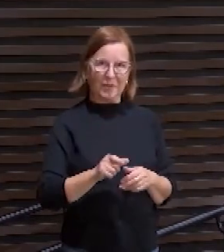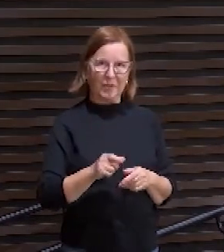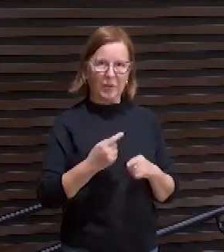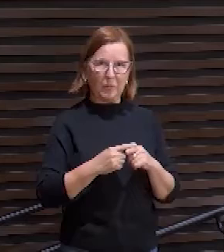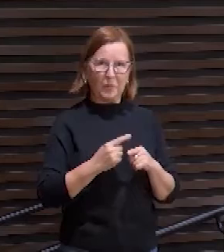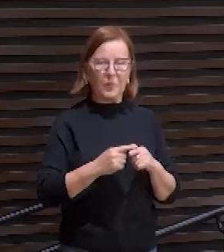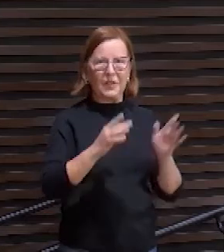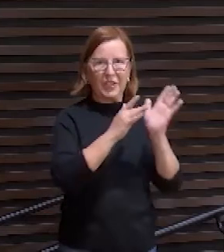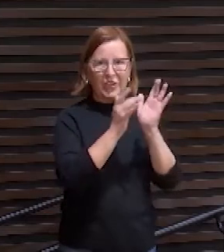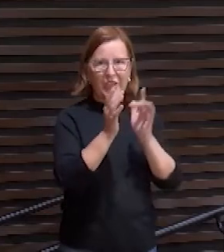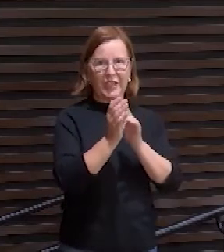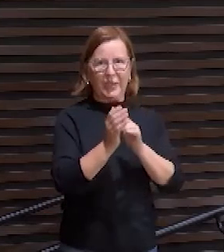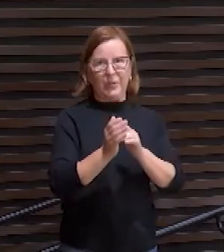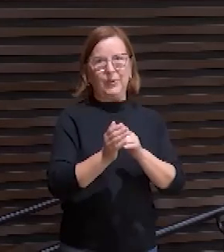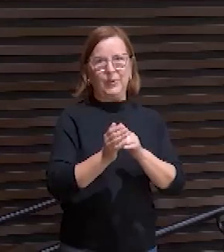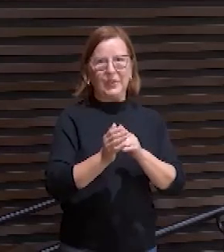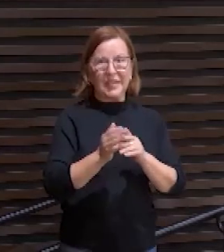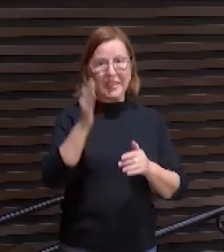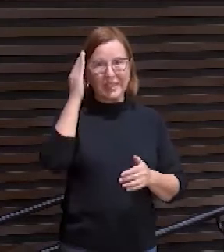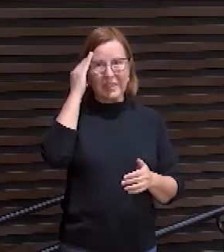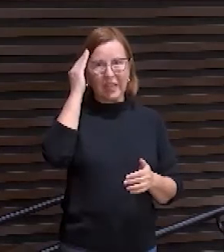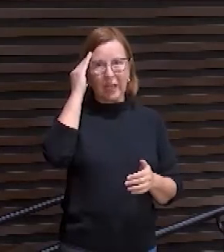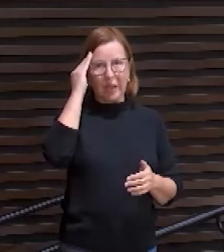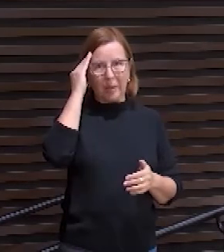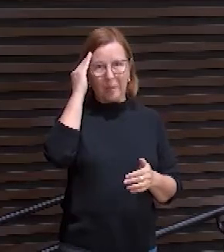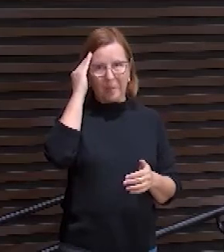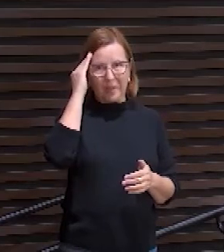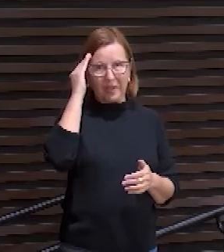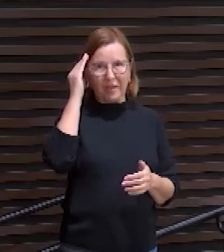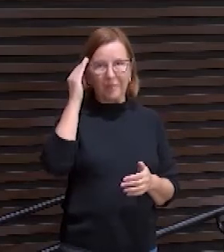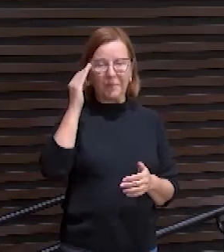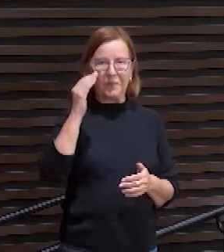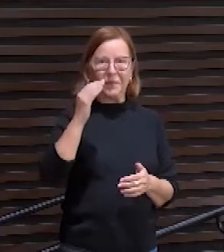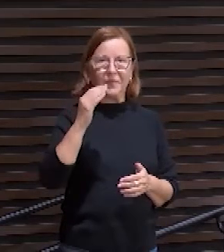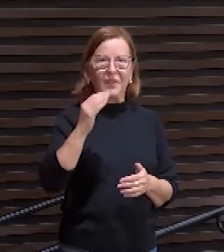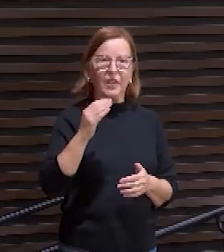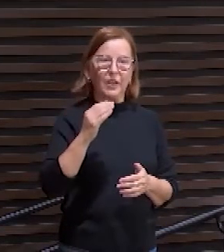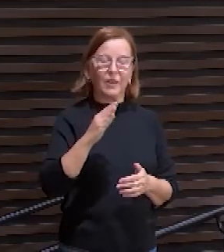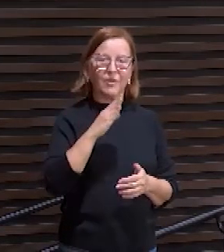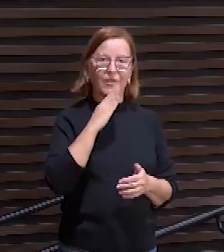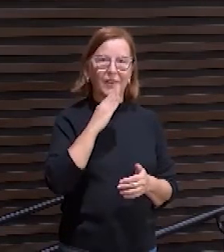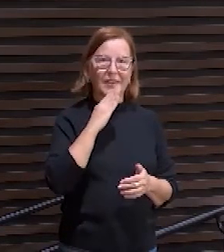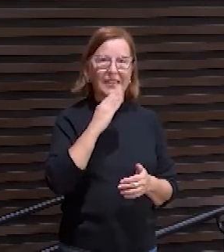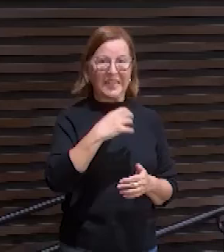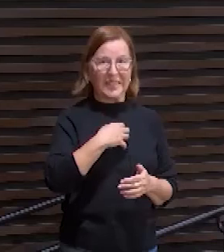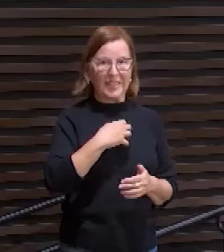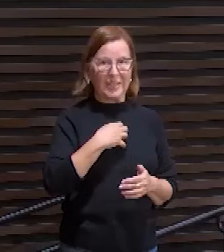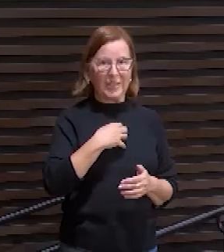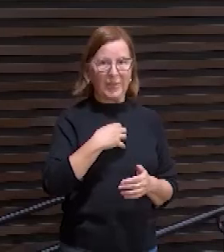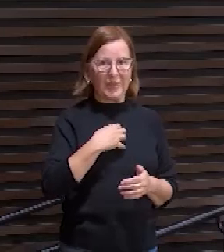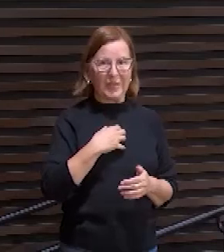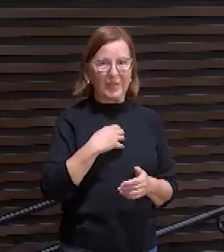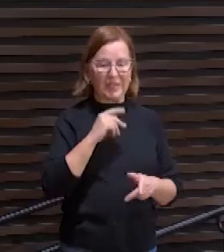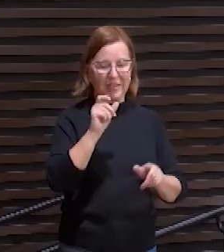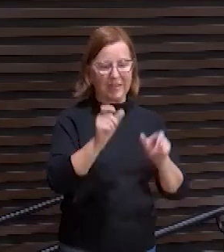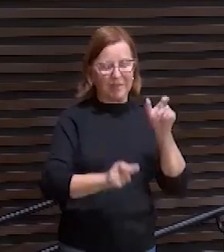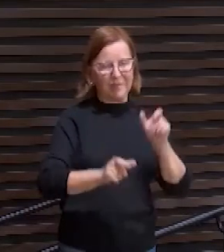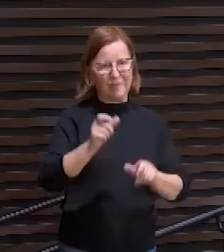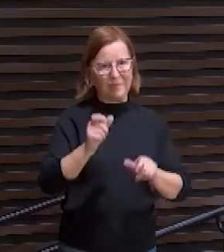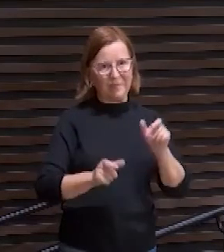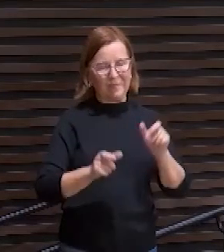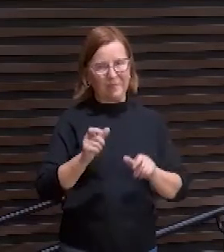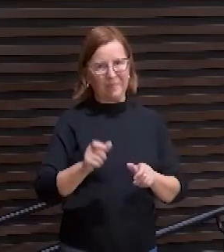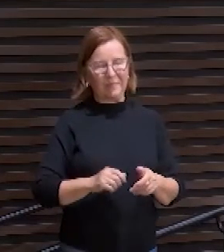Jesus conhecia a todos, e conhecia também o coração deles. E sabia também da natureza humana,